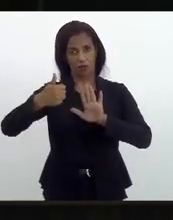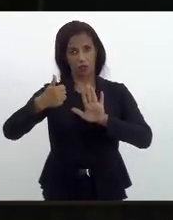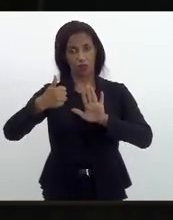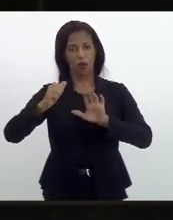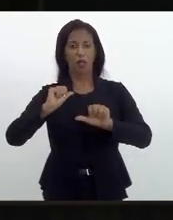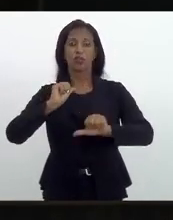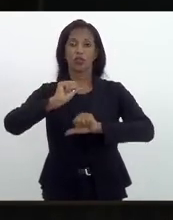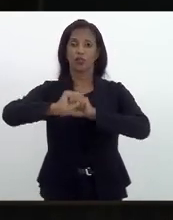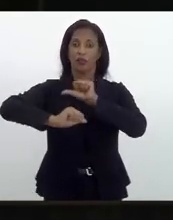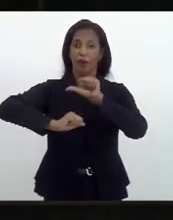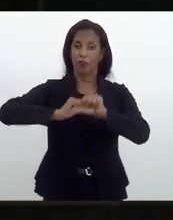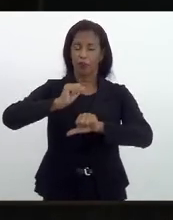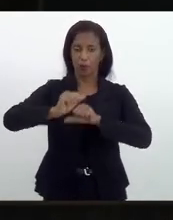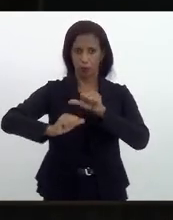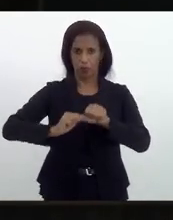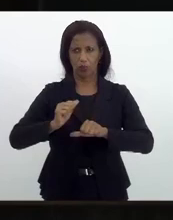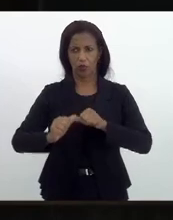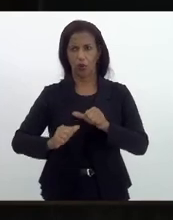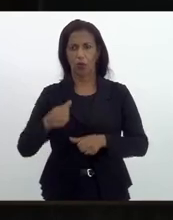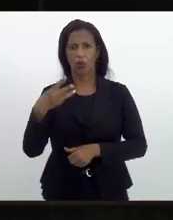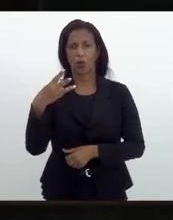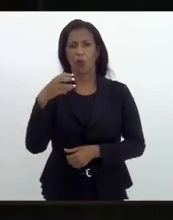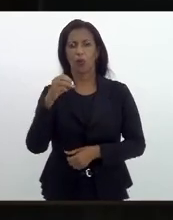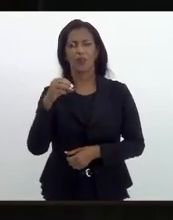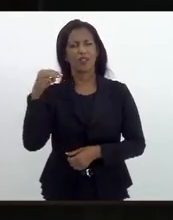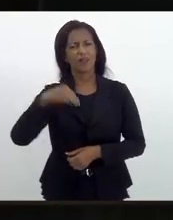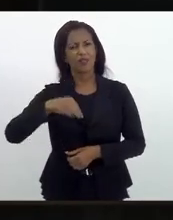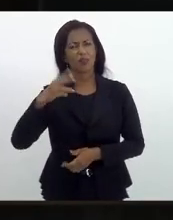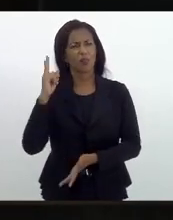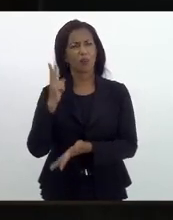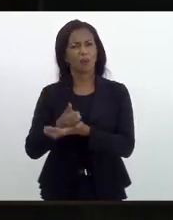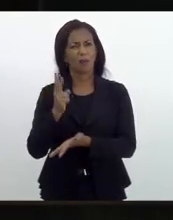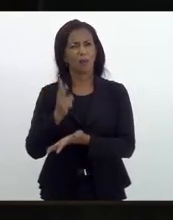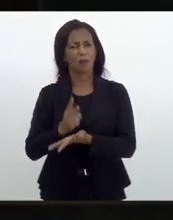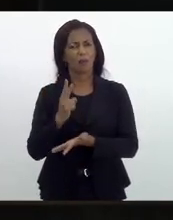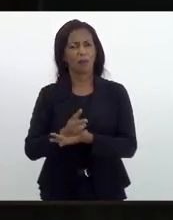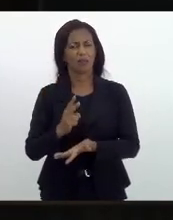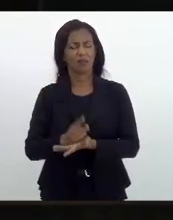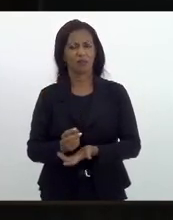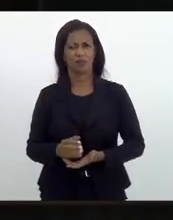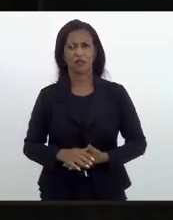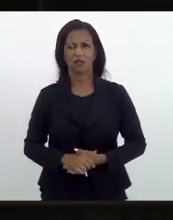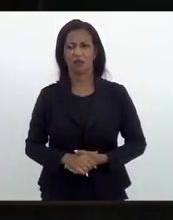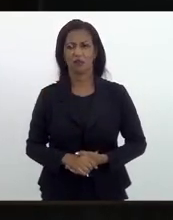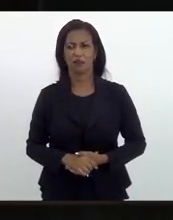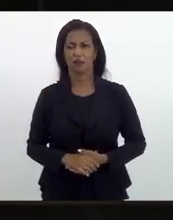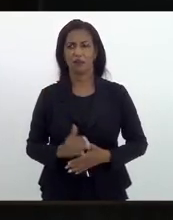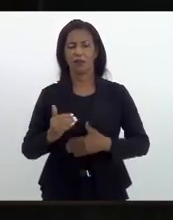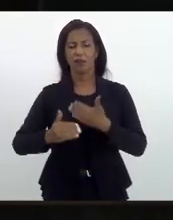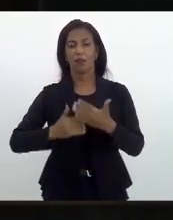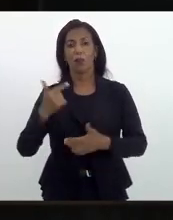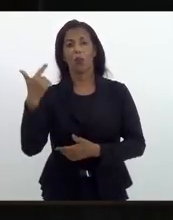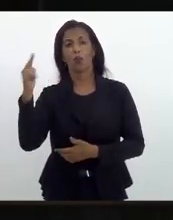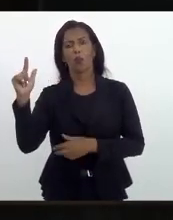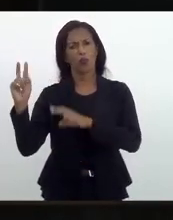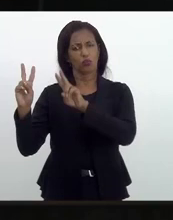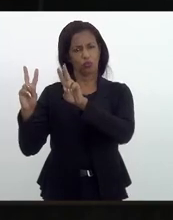mas vamos tentar, vamos avançar, porque nós estamos 30 minutos discutindo esse tema. E vamos... Algum outro